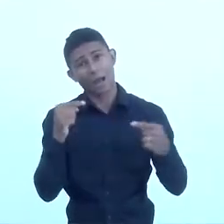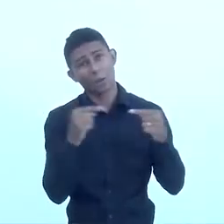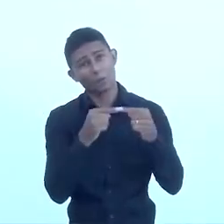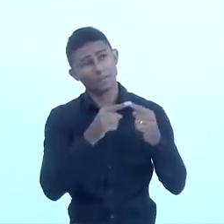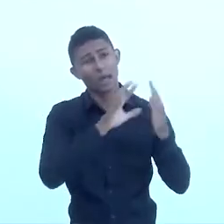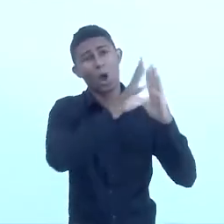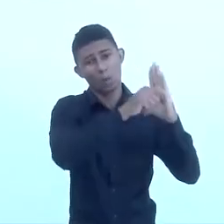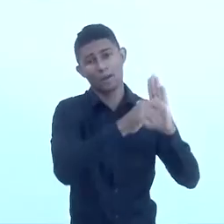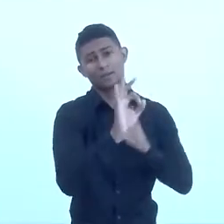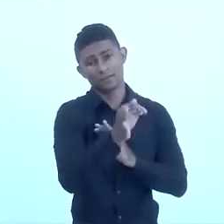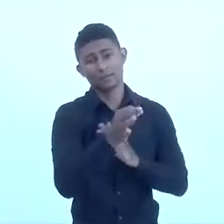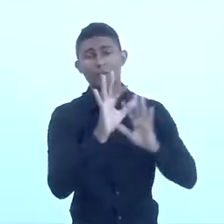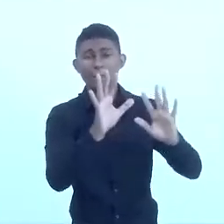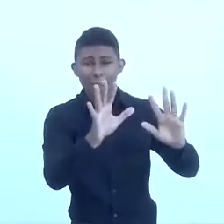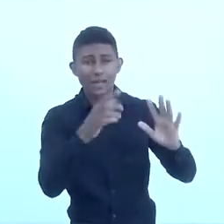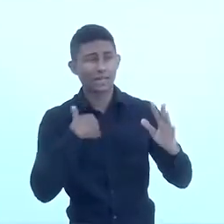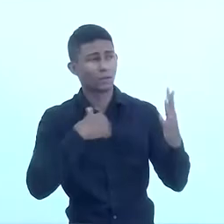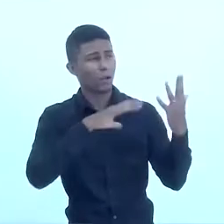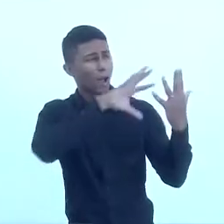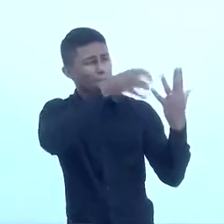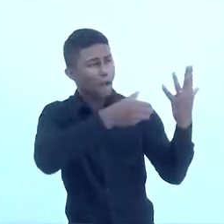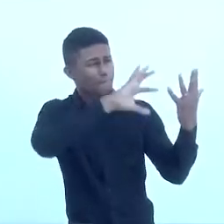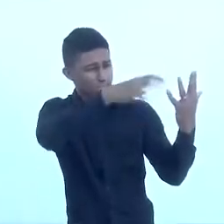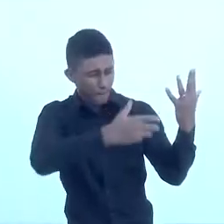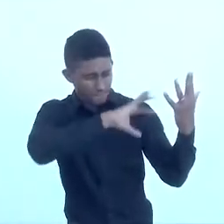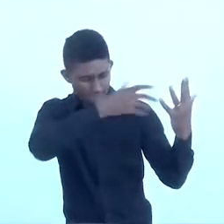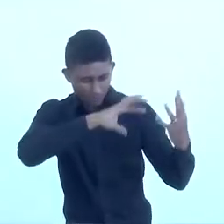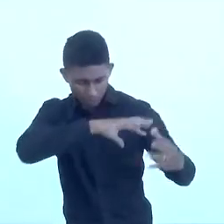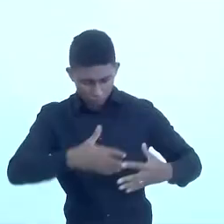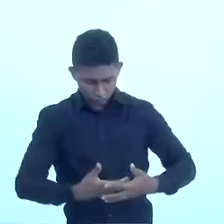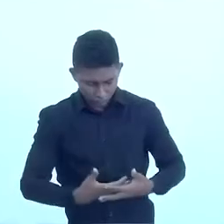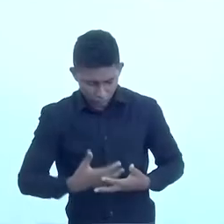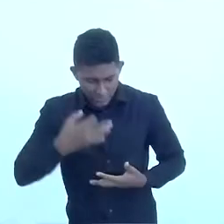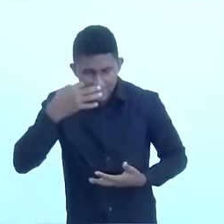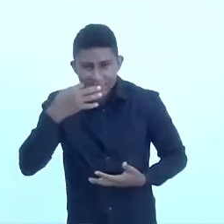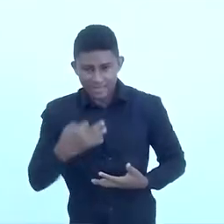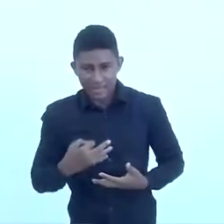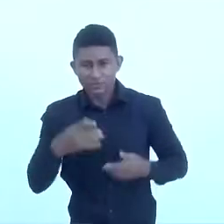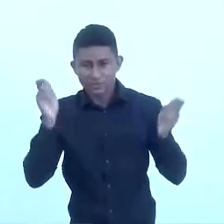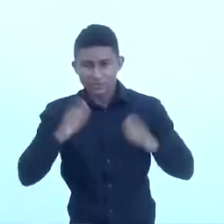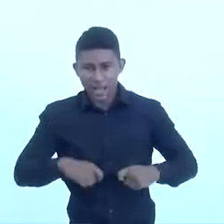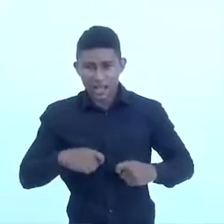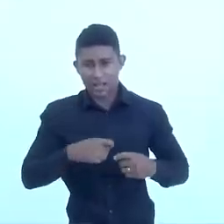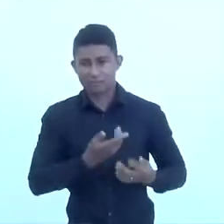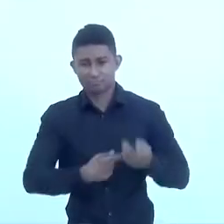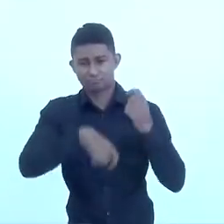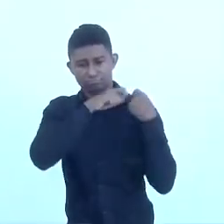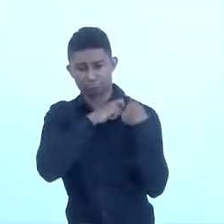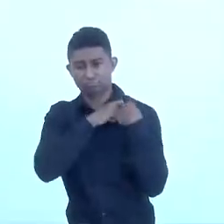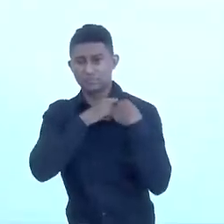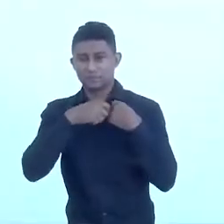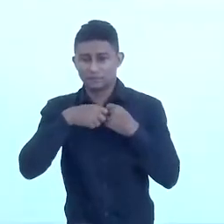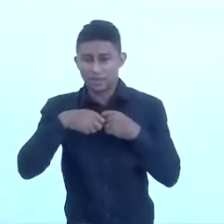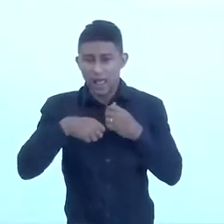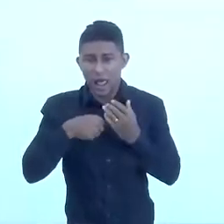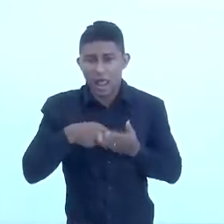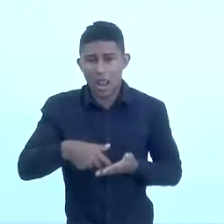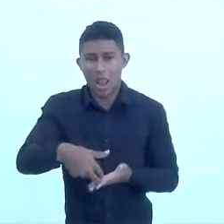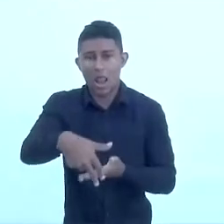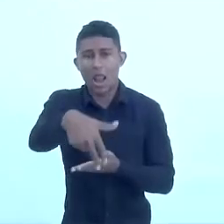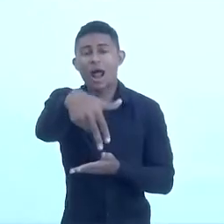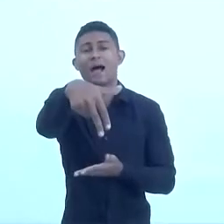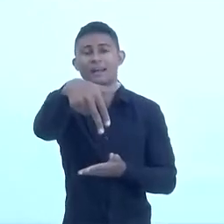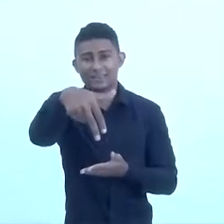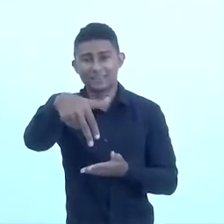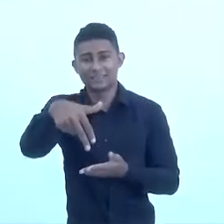podia pegar a quantidade certa que você pudesse carregar. Você não podia parar com o caminhãozinho ali. Você tinha que...